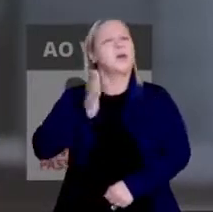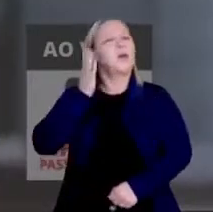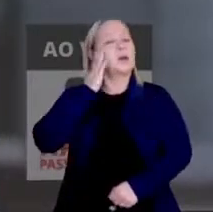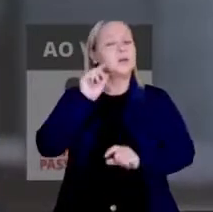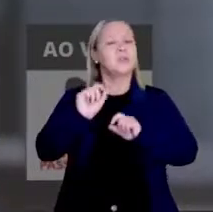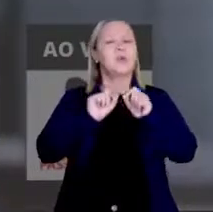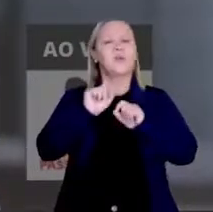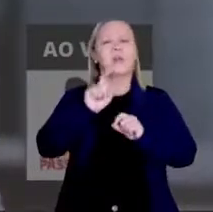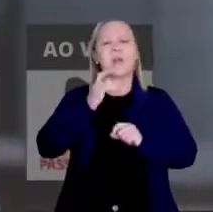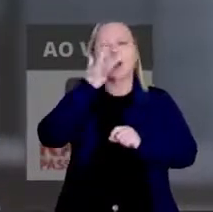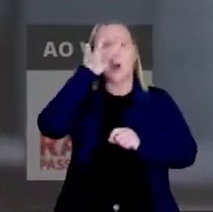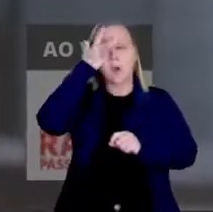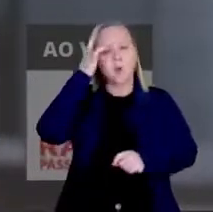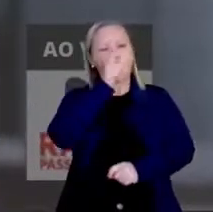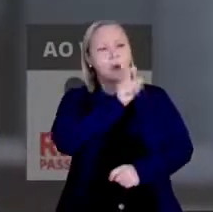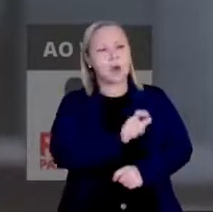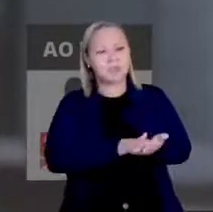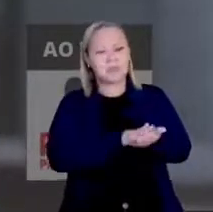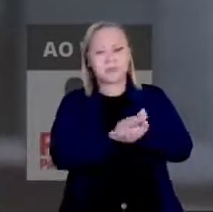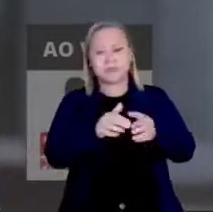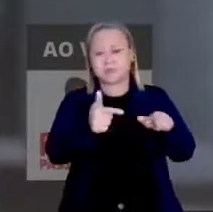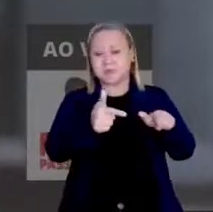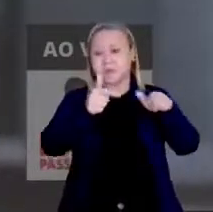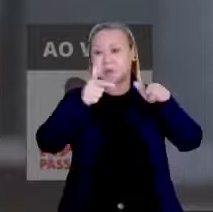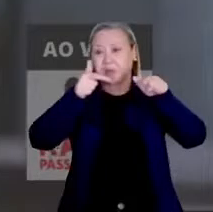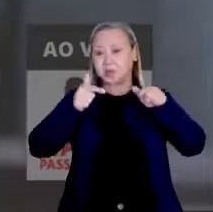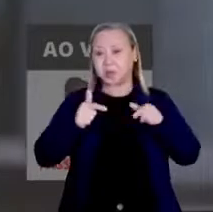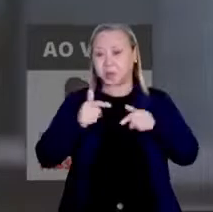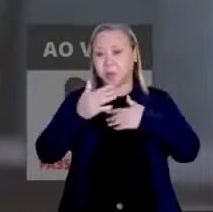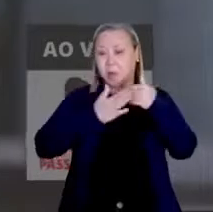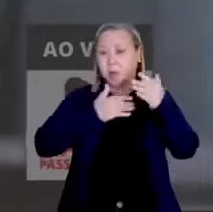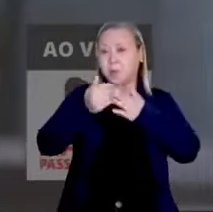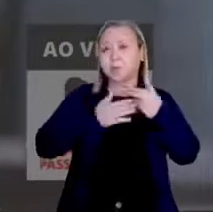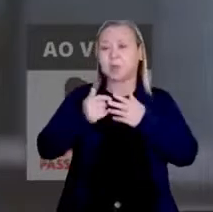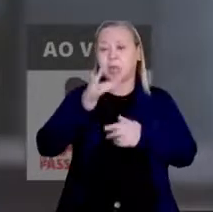elite brasileira, ela fez em 100 anos,